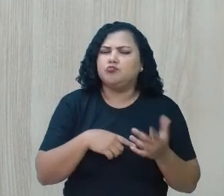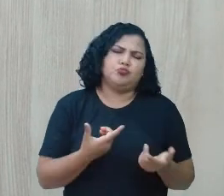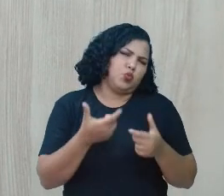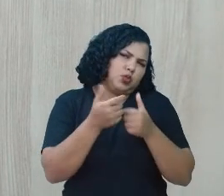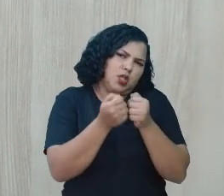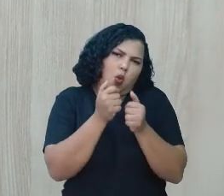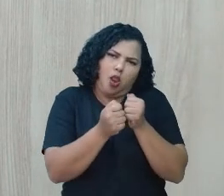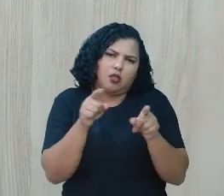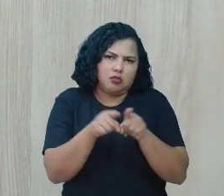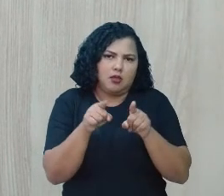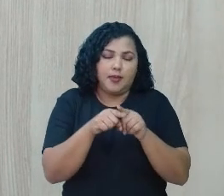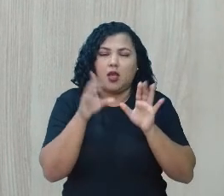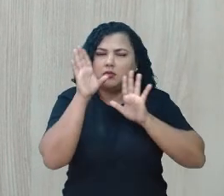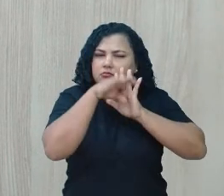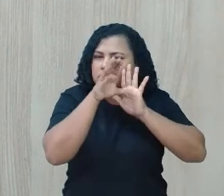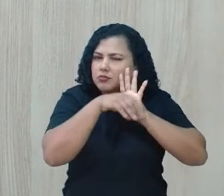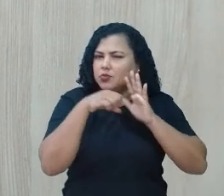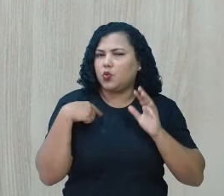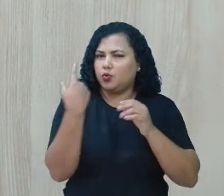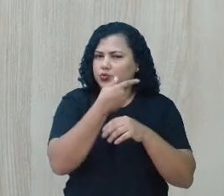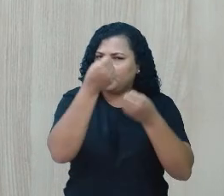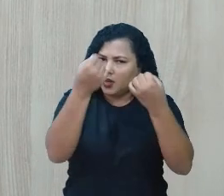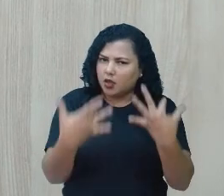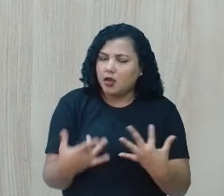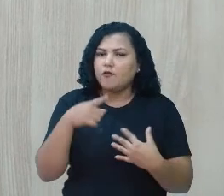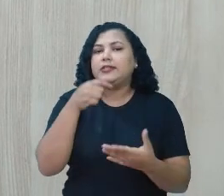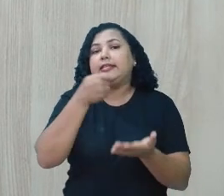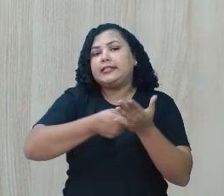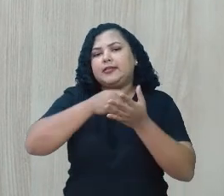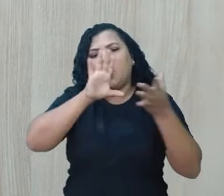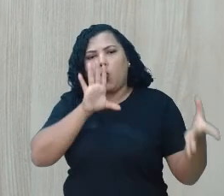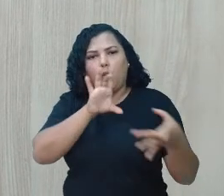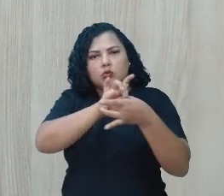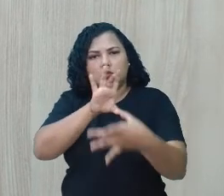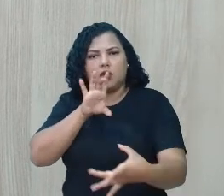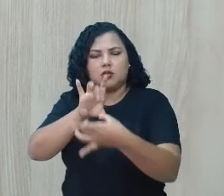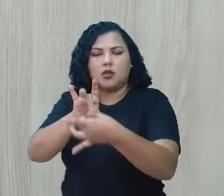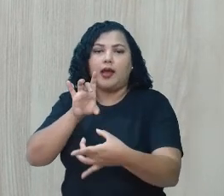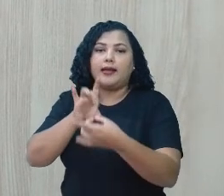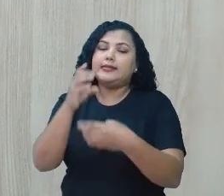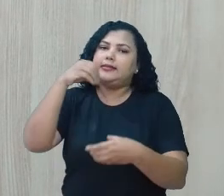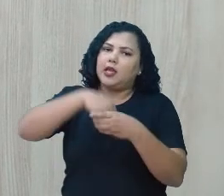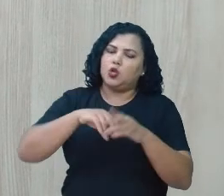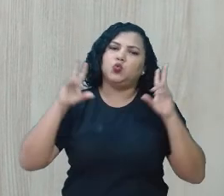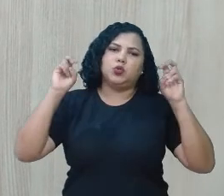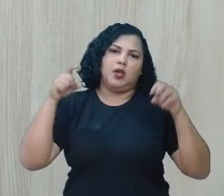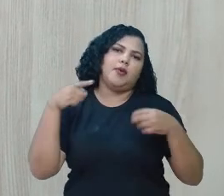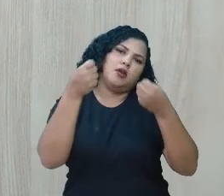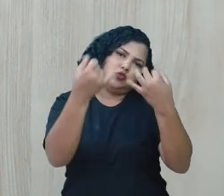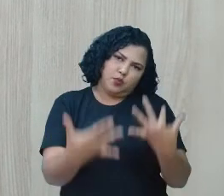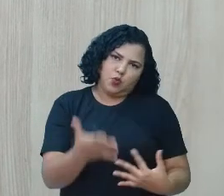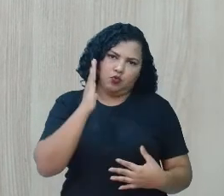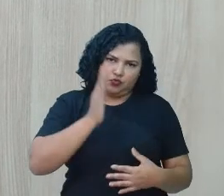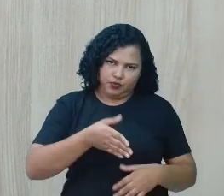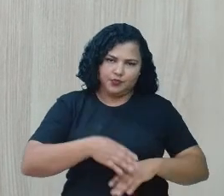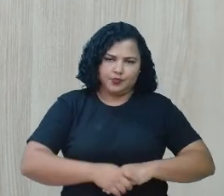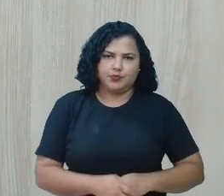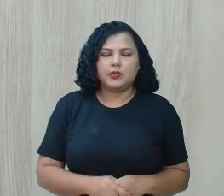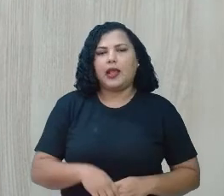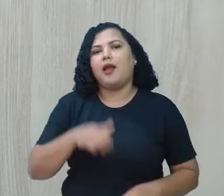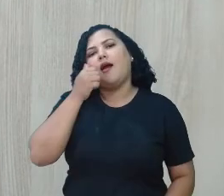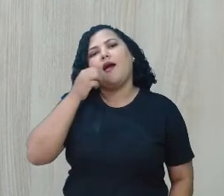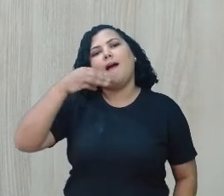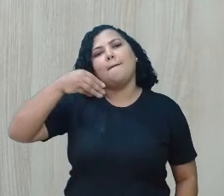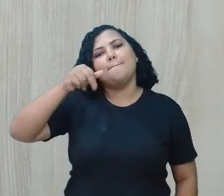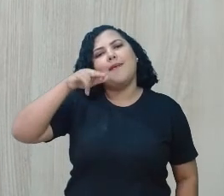celular, cada conceito desse aí que a gente descreveu, e você tenta conectá-los em cima do que o professor Pedro está falando, tá certo? Maria está dizendo que